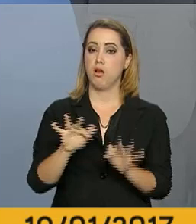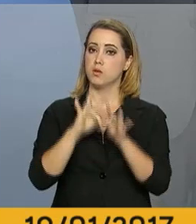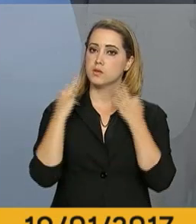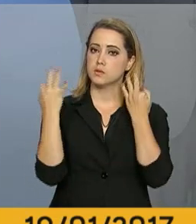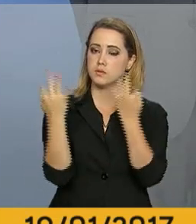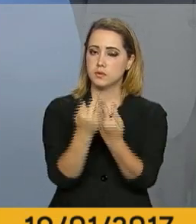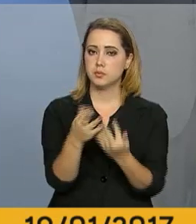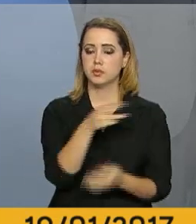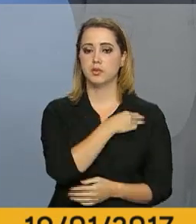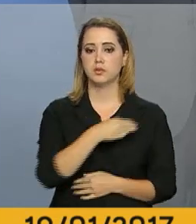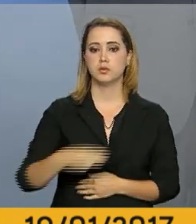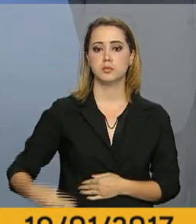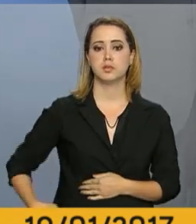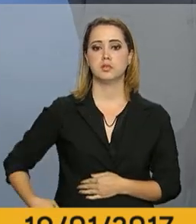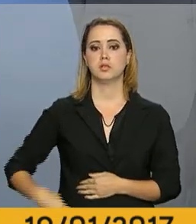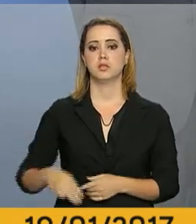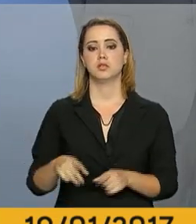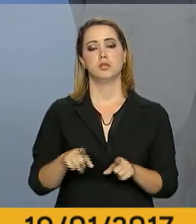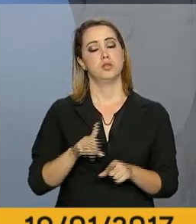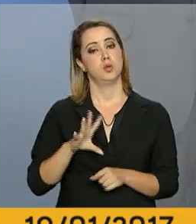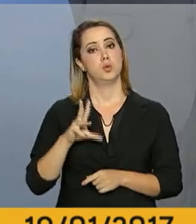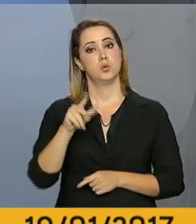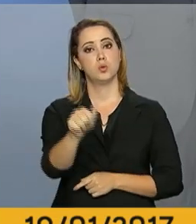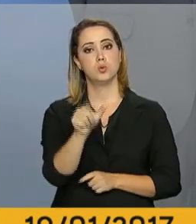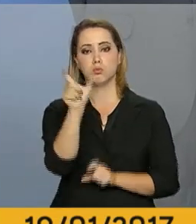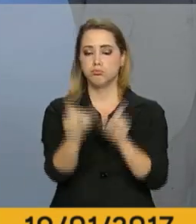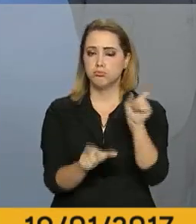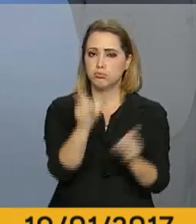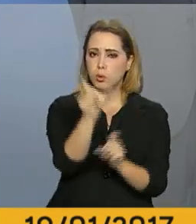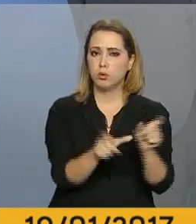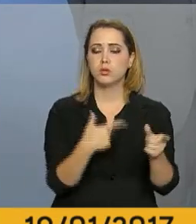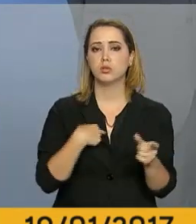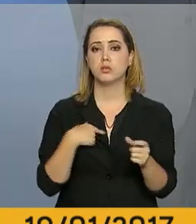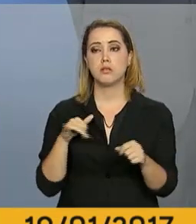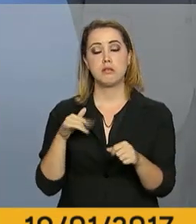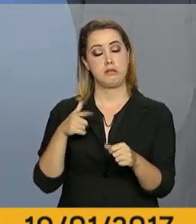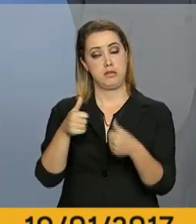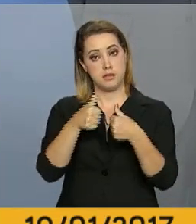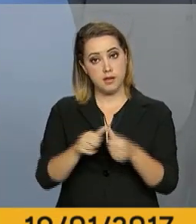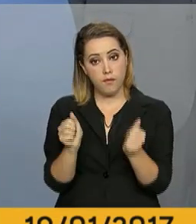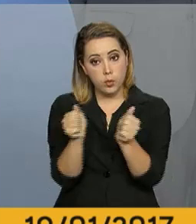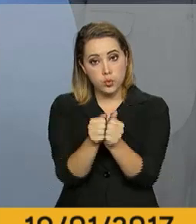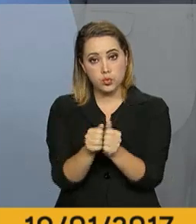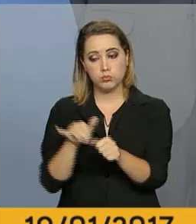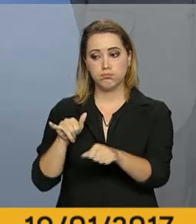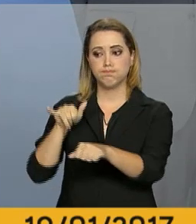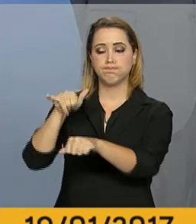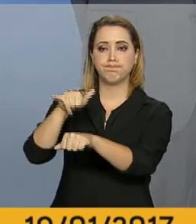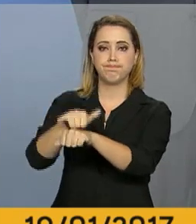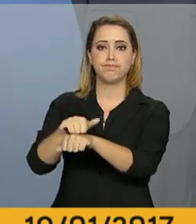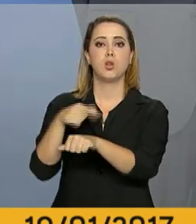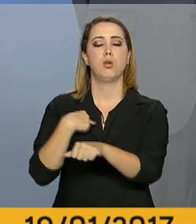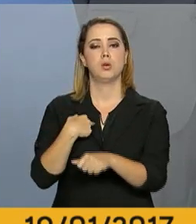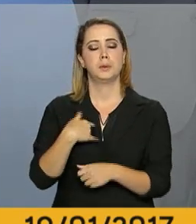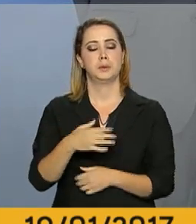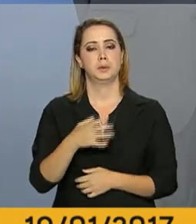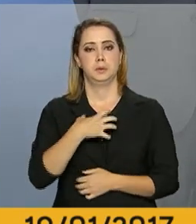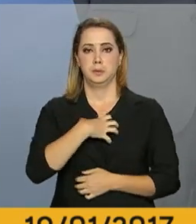do ministro e dos demais integrantes do voo meus sentimentos de